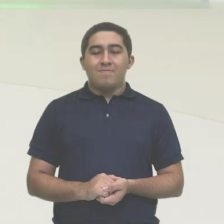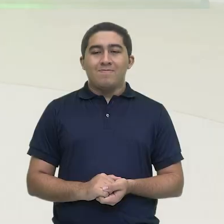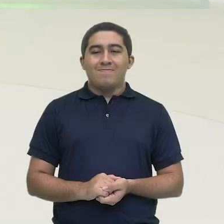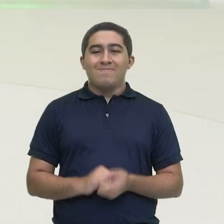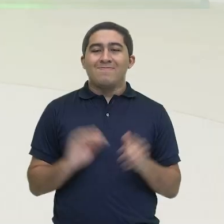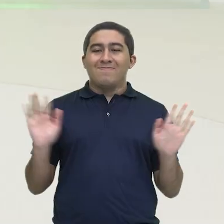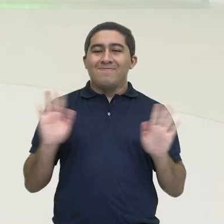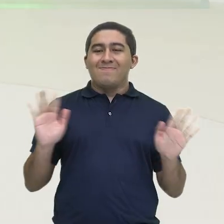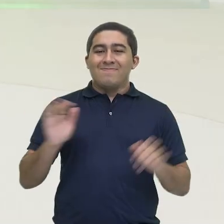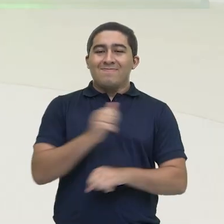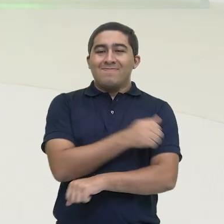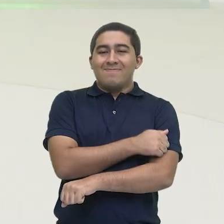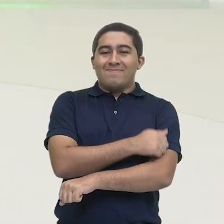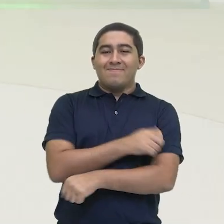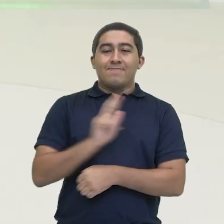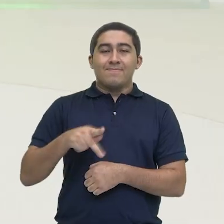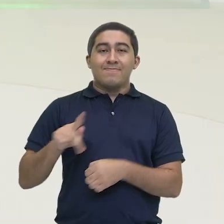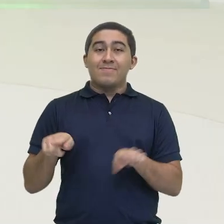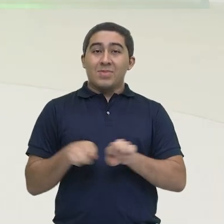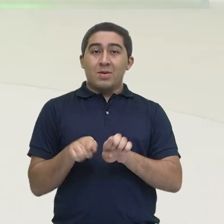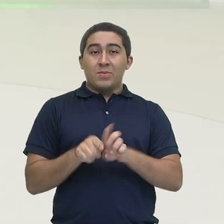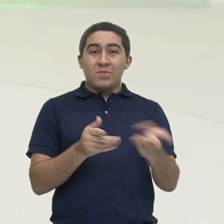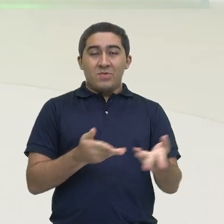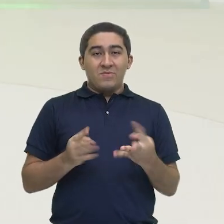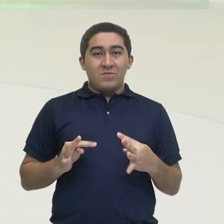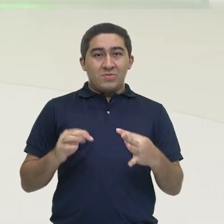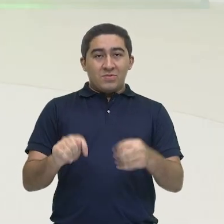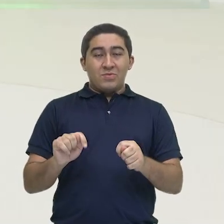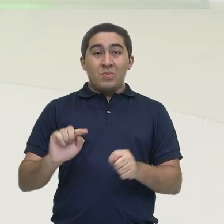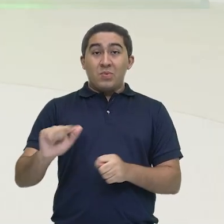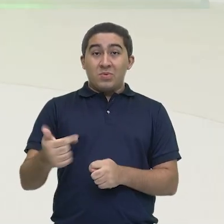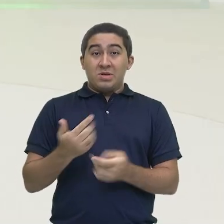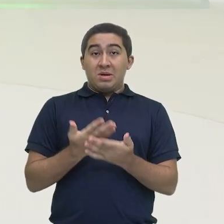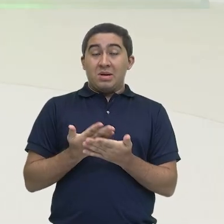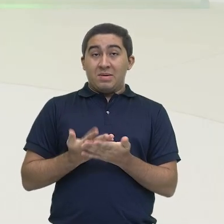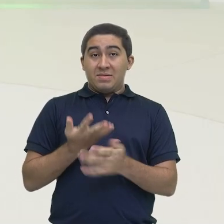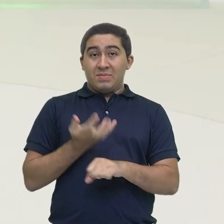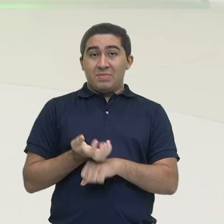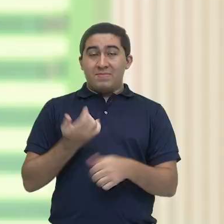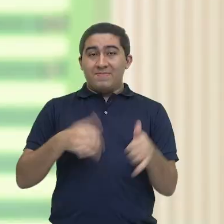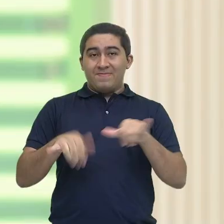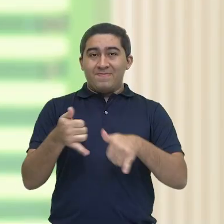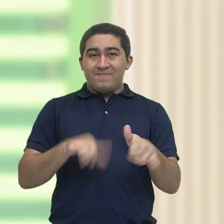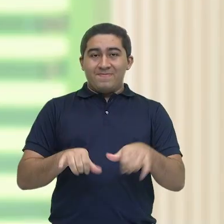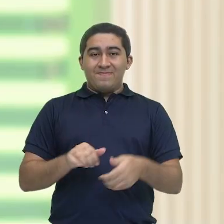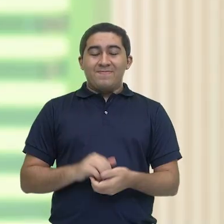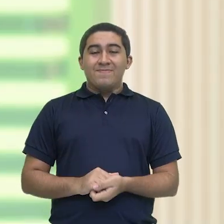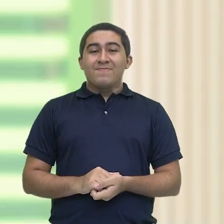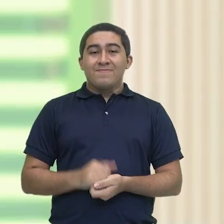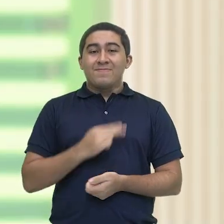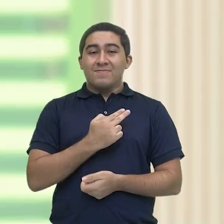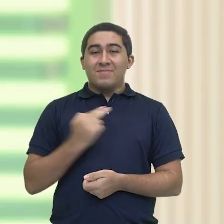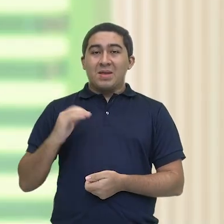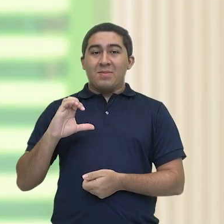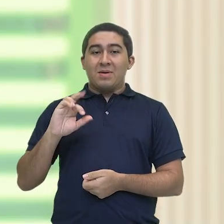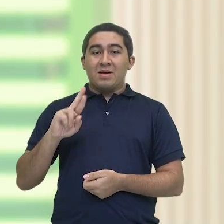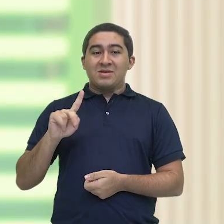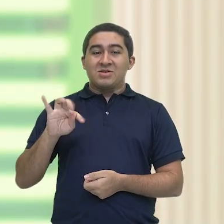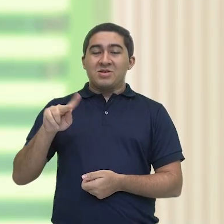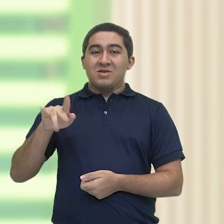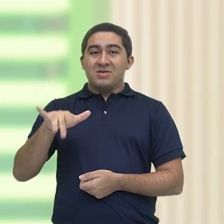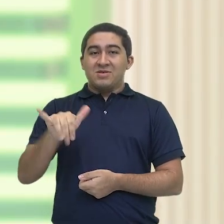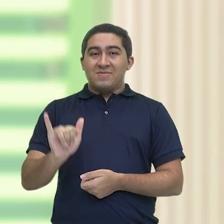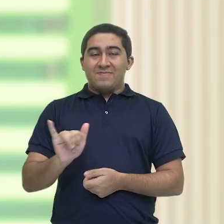Olá, alunos! Olá, professores! Sejam todos muito bem-vindos a mais uma aula de Química. Eu sou a professora